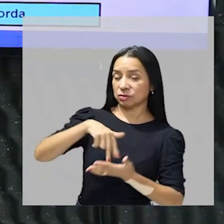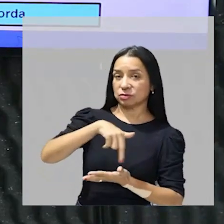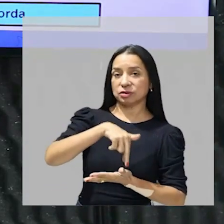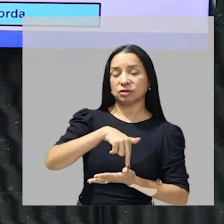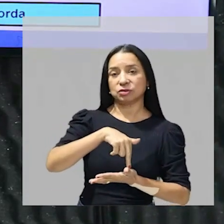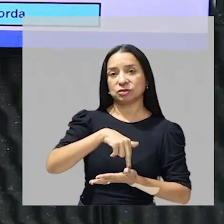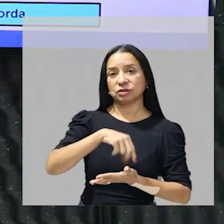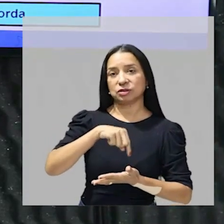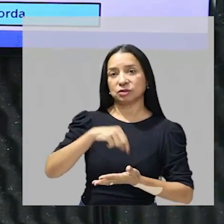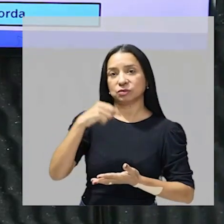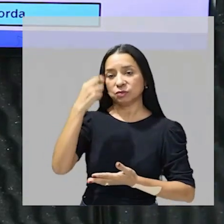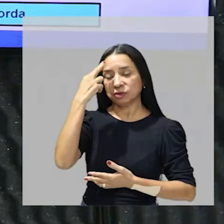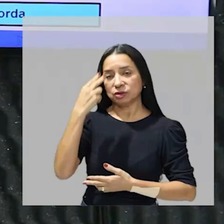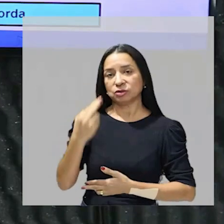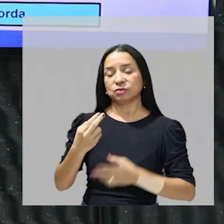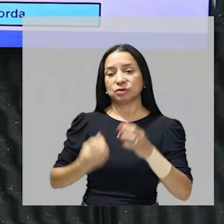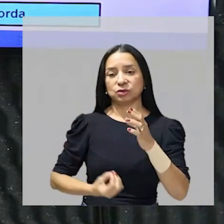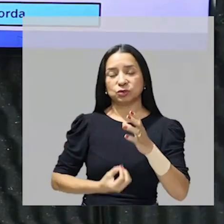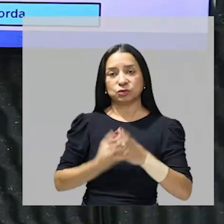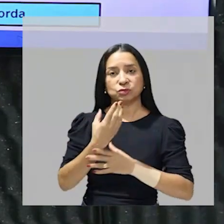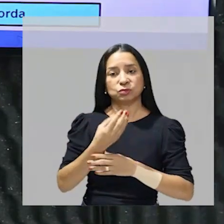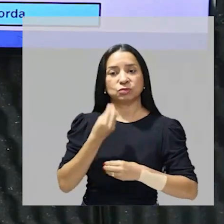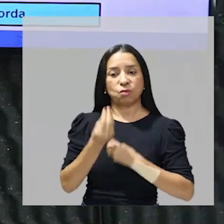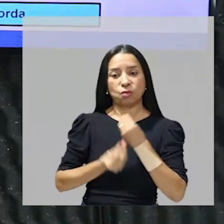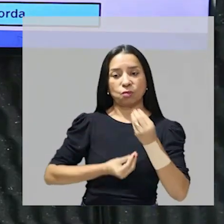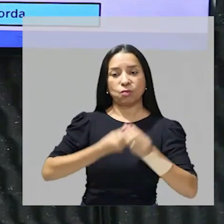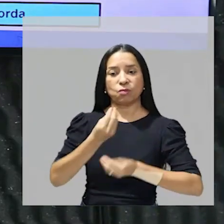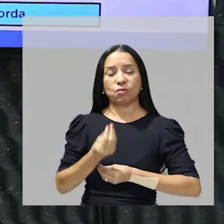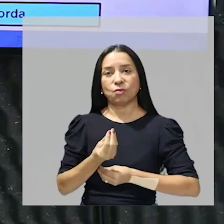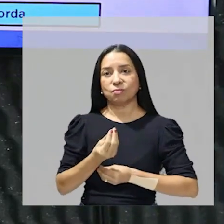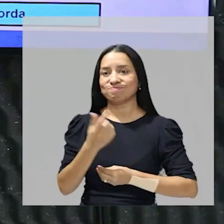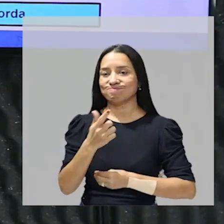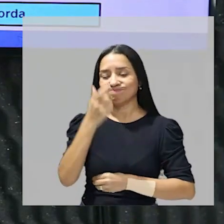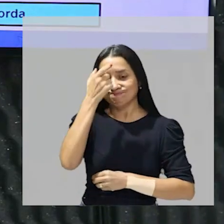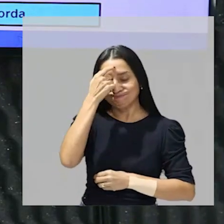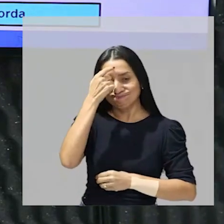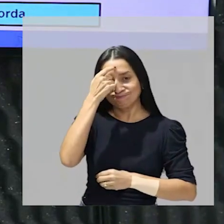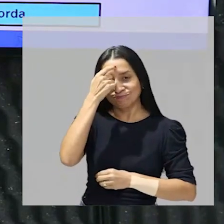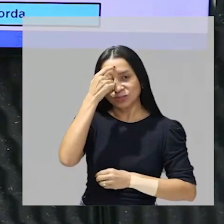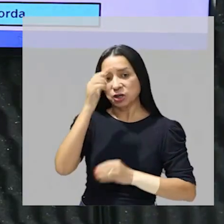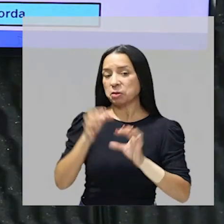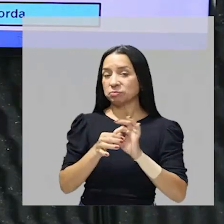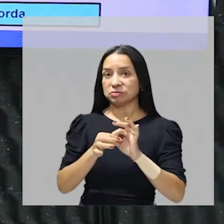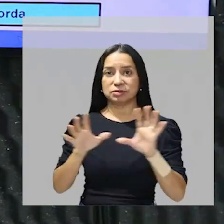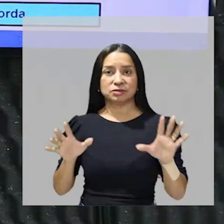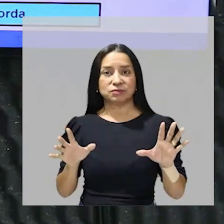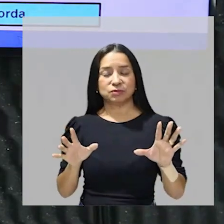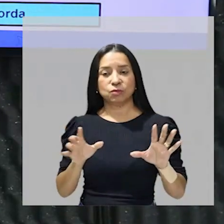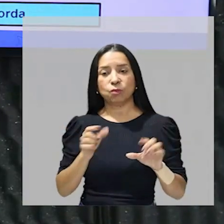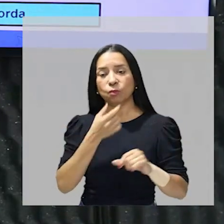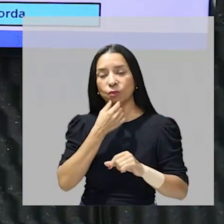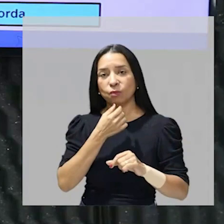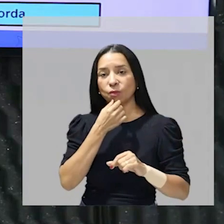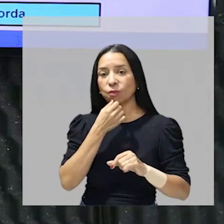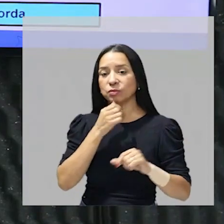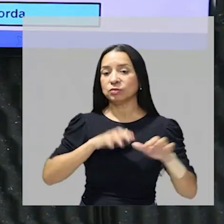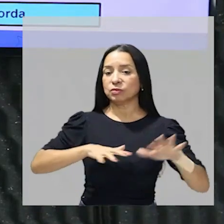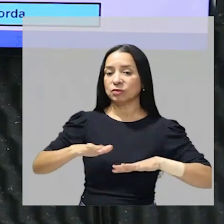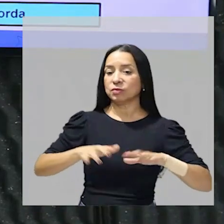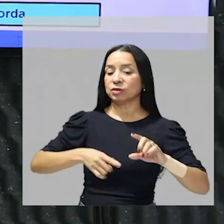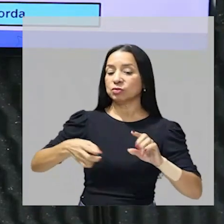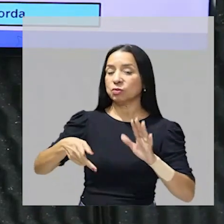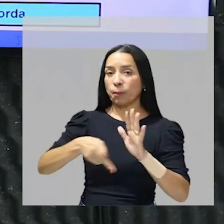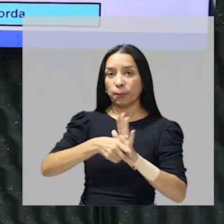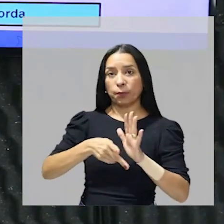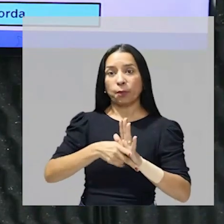A ginástica, na sua história, ela surge de forma inconsciente. O homem, com aqueles movimentos típicos em